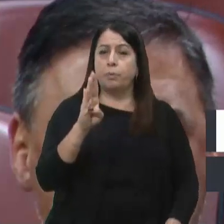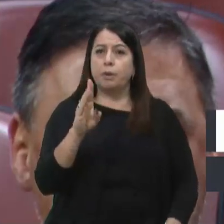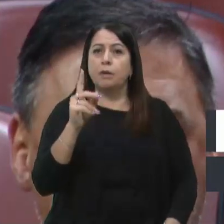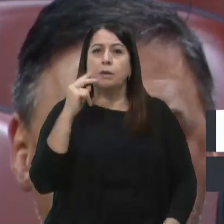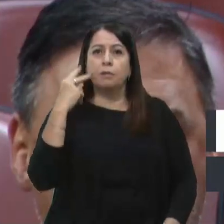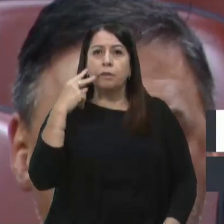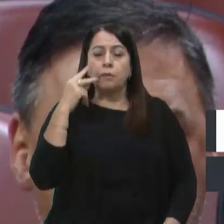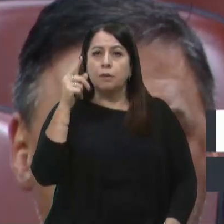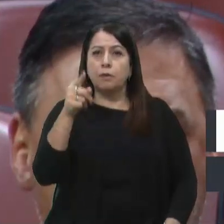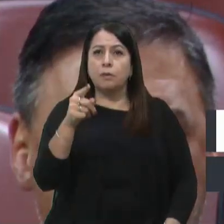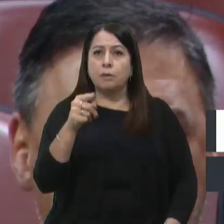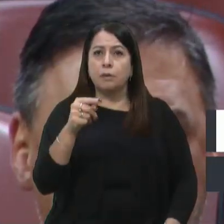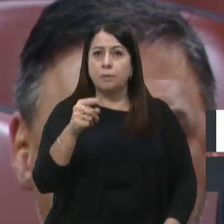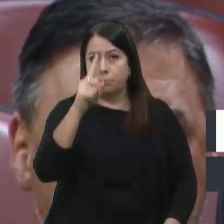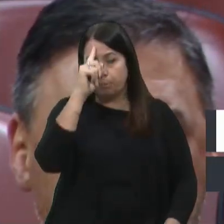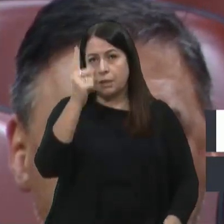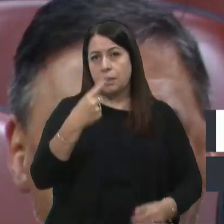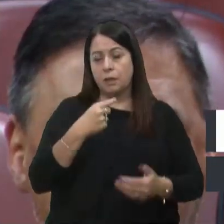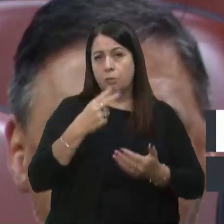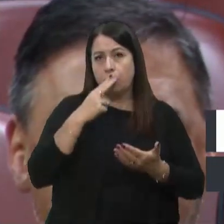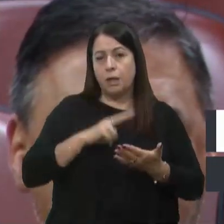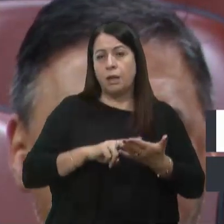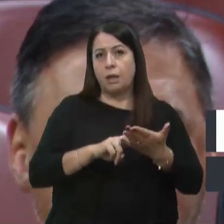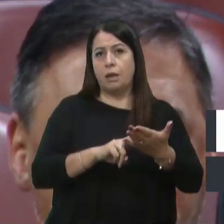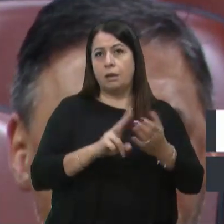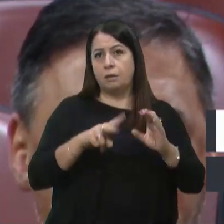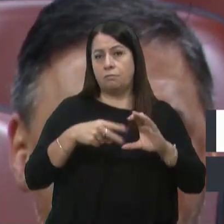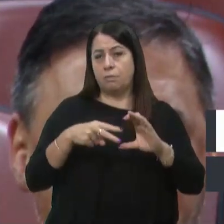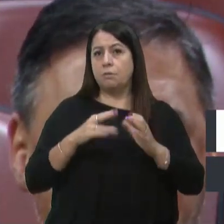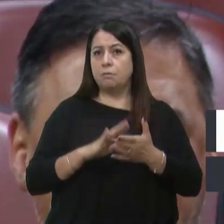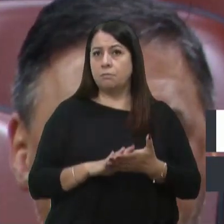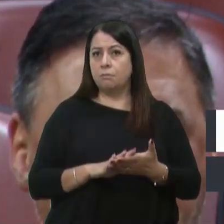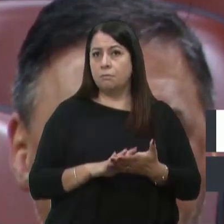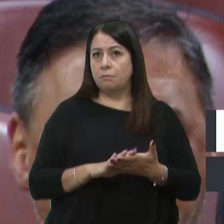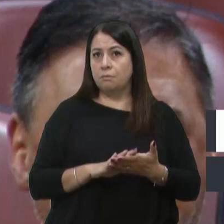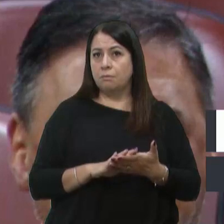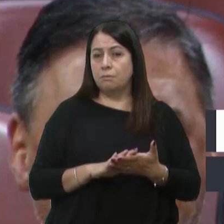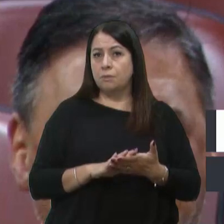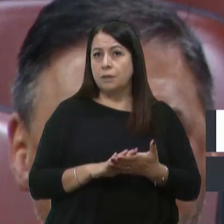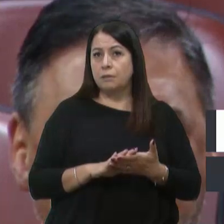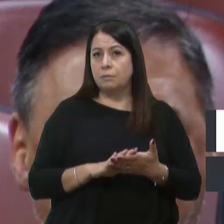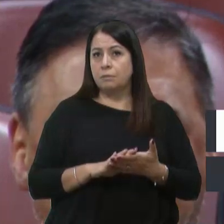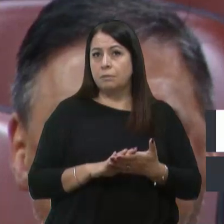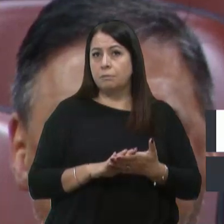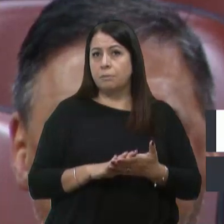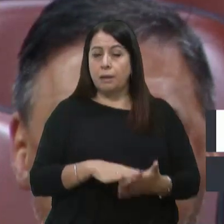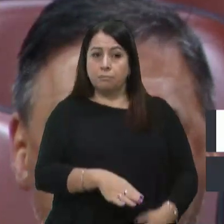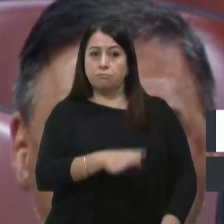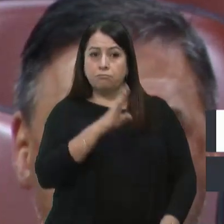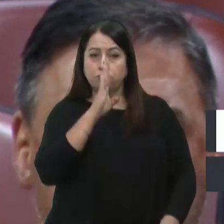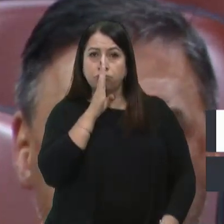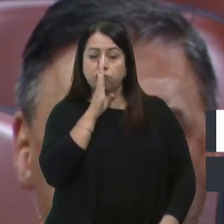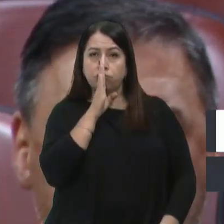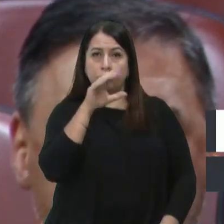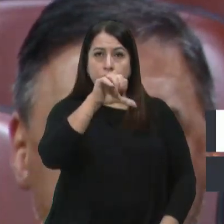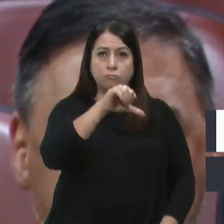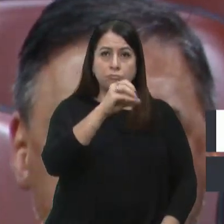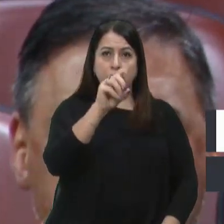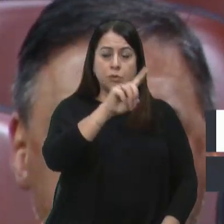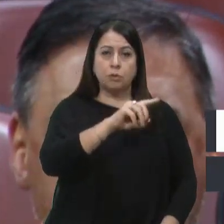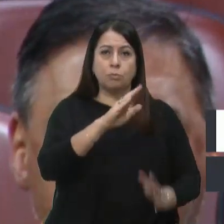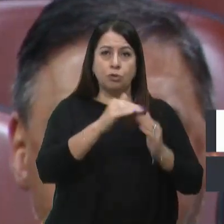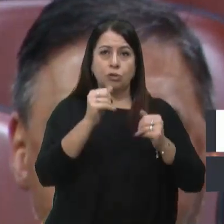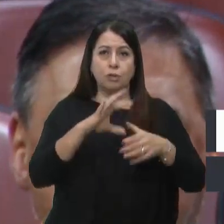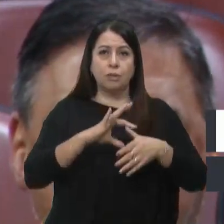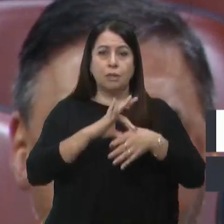Vereador no PC do Meireles mandar uma carta aqui para câmara de vereadores para me calar minha voz por 90 dias eu não podia